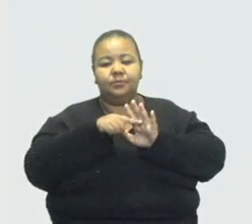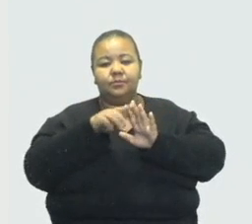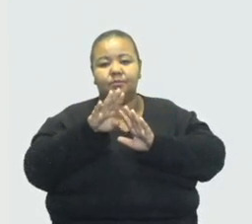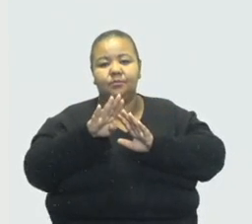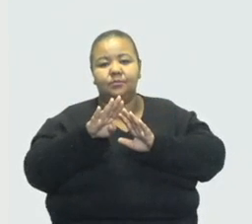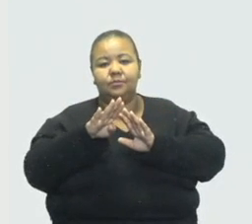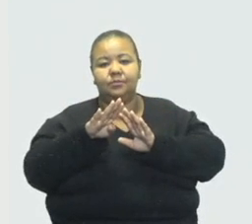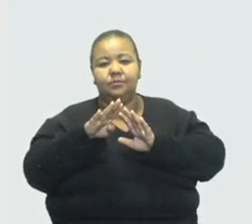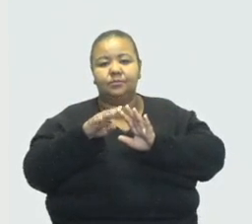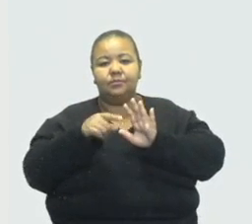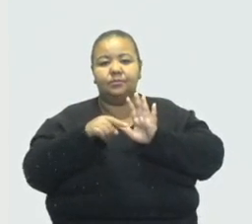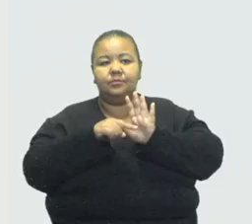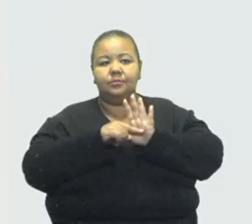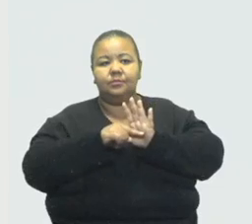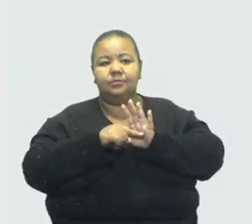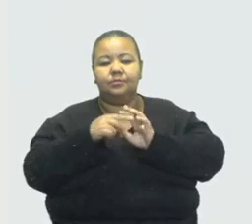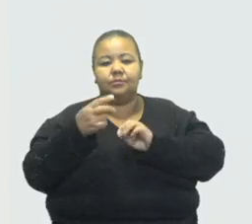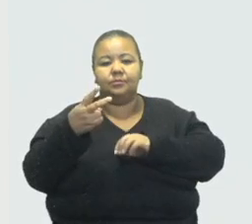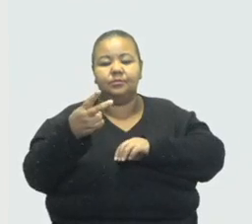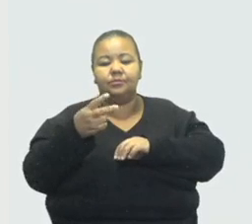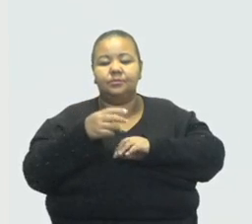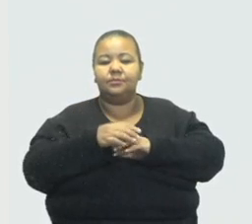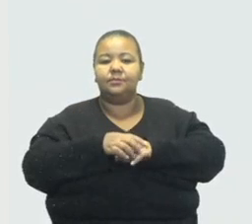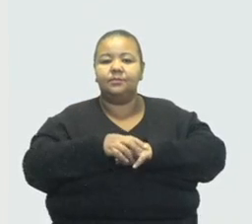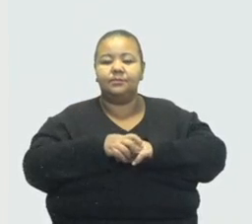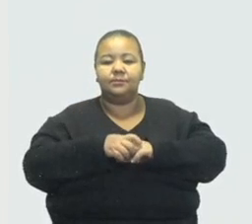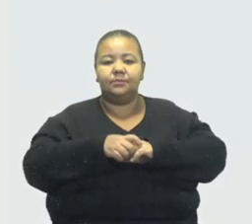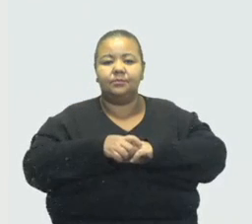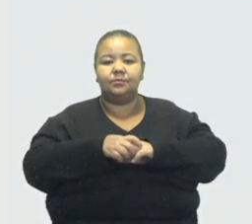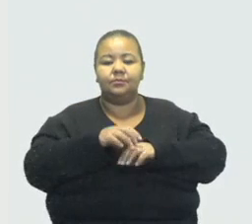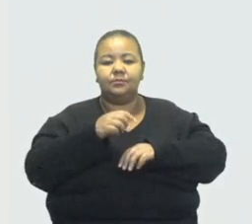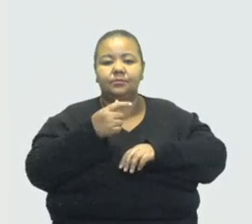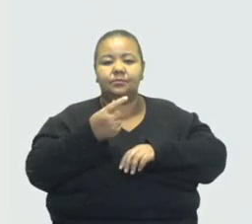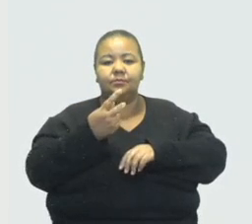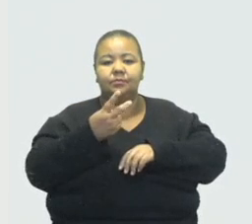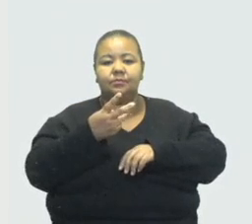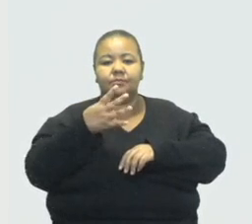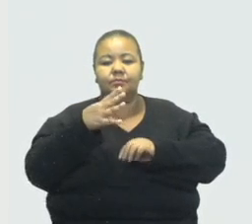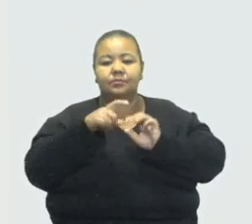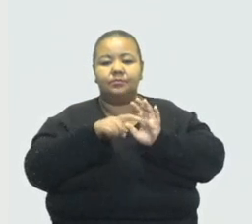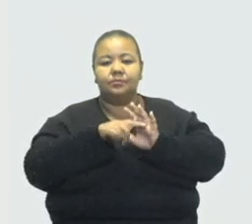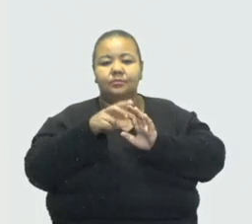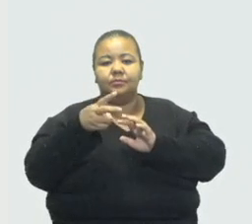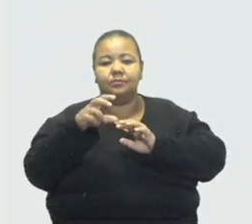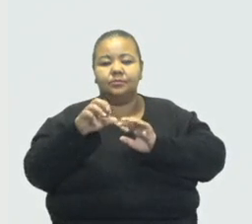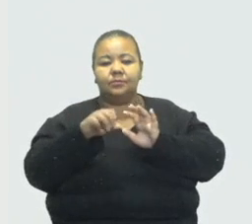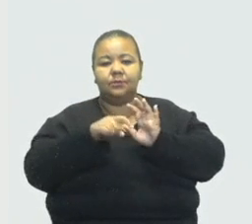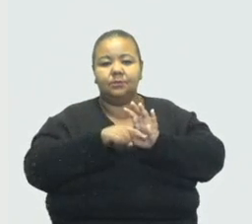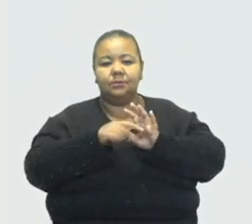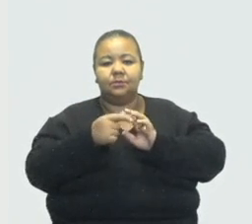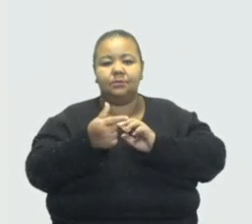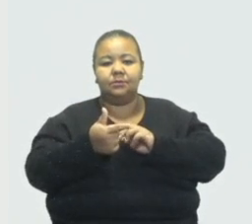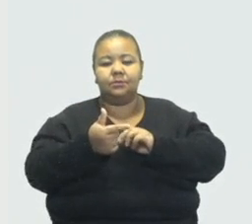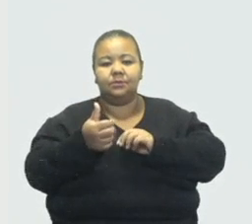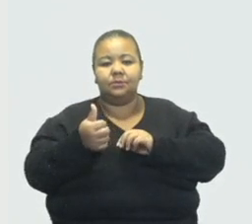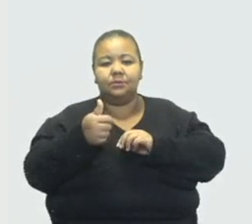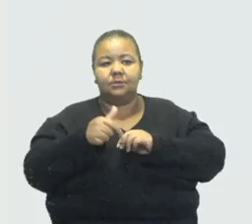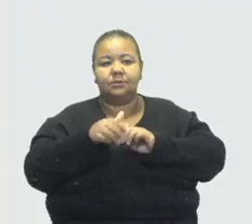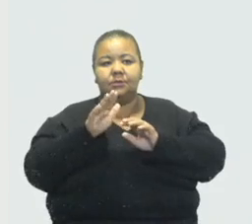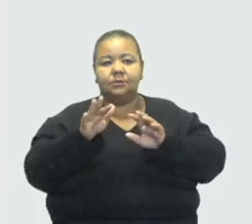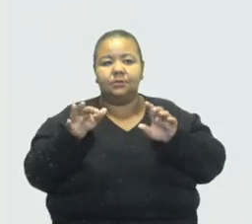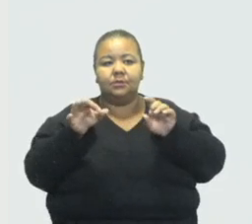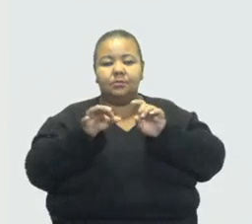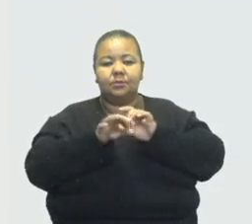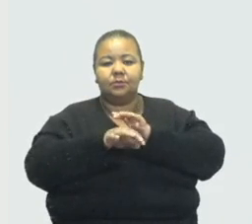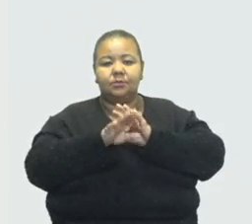4, menos 2. 24 menos 50, menos 26. O sistema está escalonado